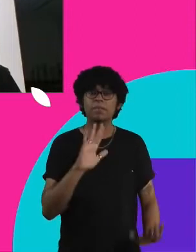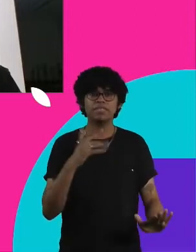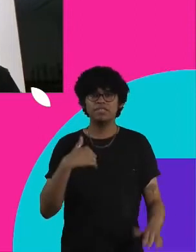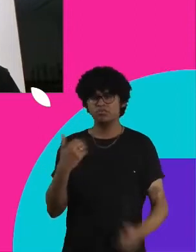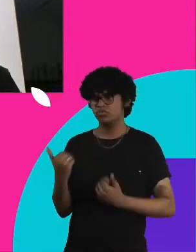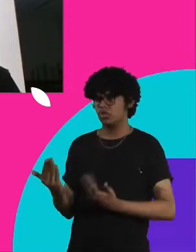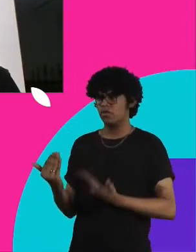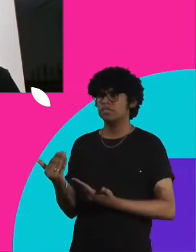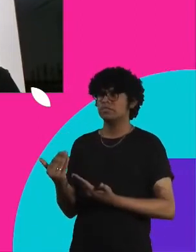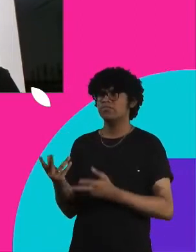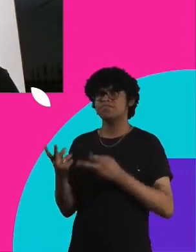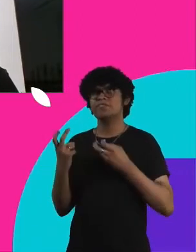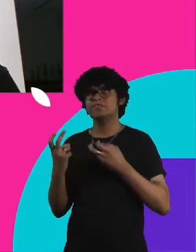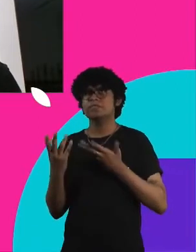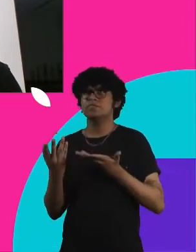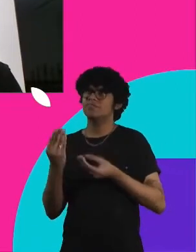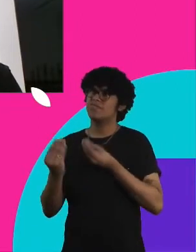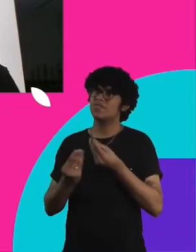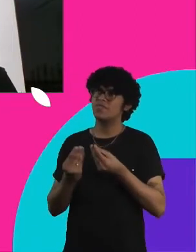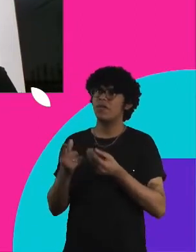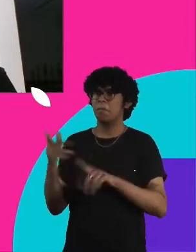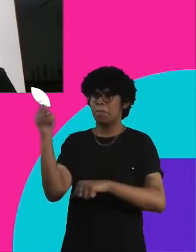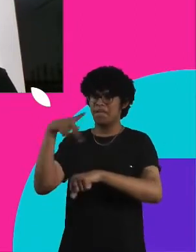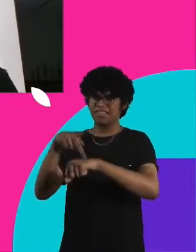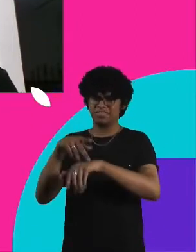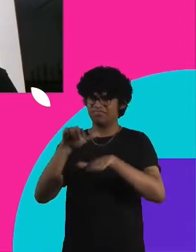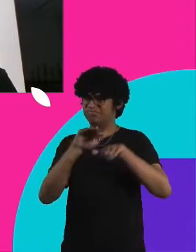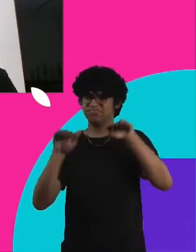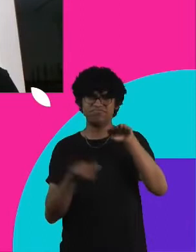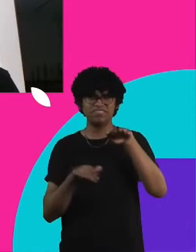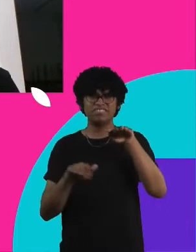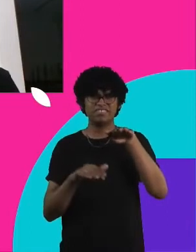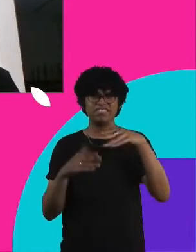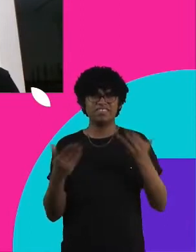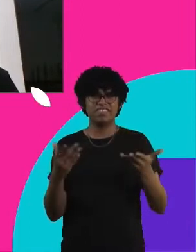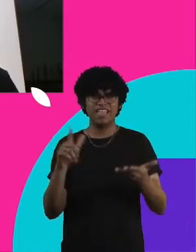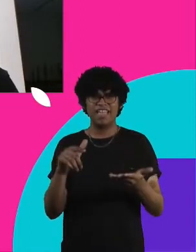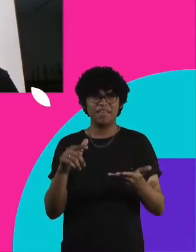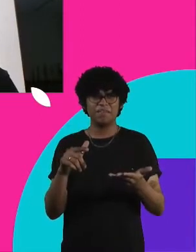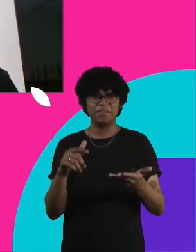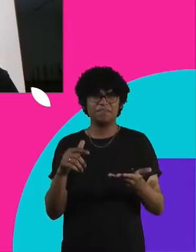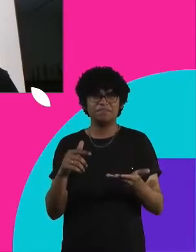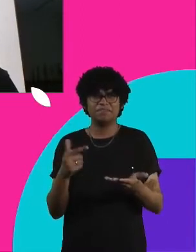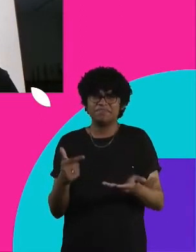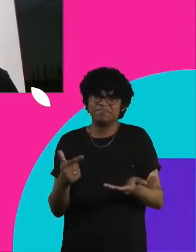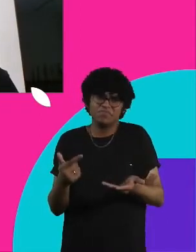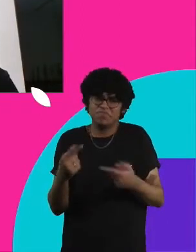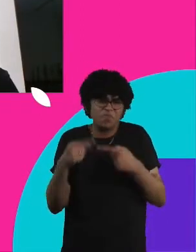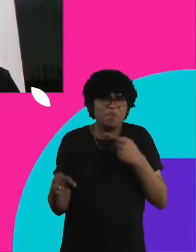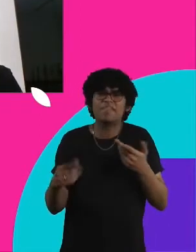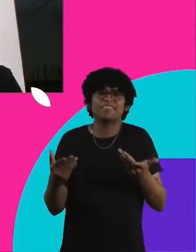como que eu posso fazer, eu percebi que o país era muito desigual e que isso era imoral, sabe? Que a gente não